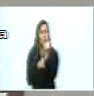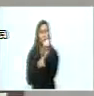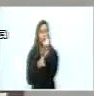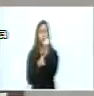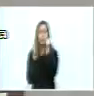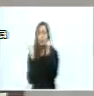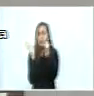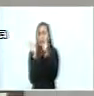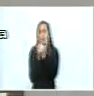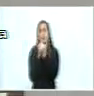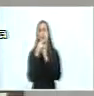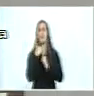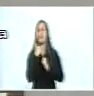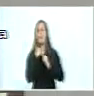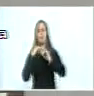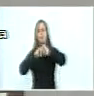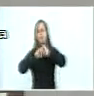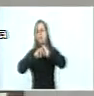divulgado.